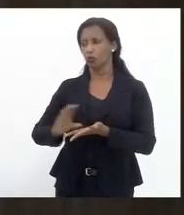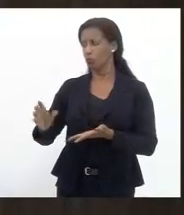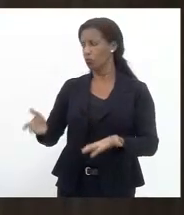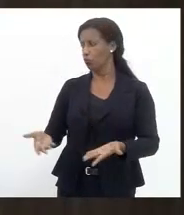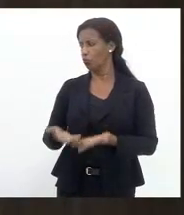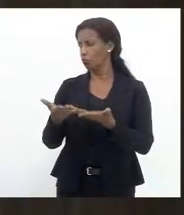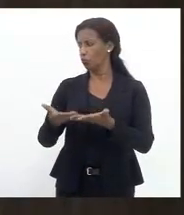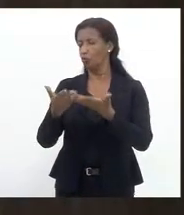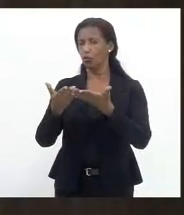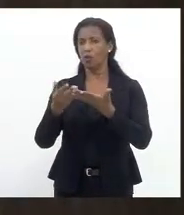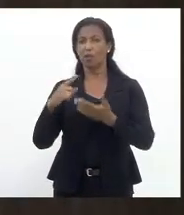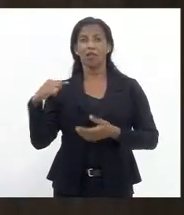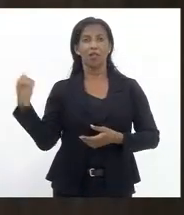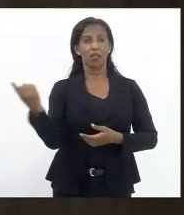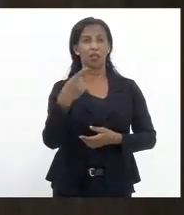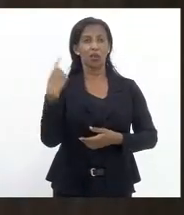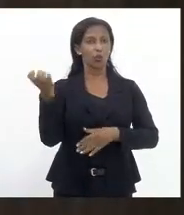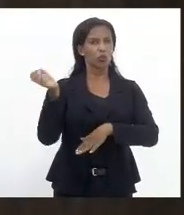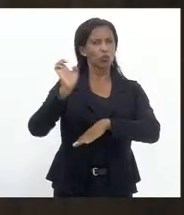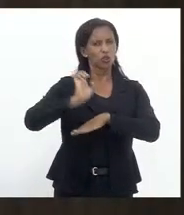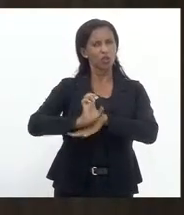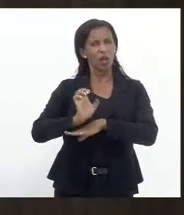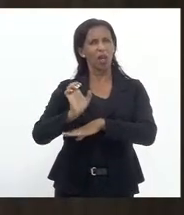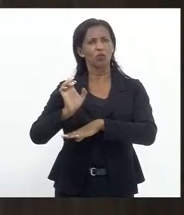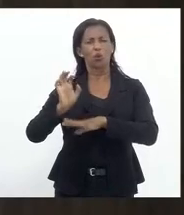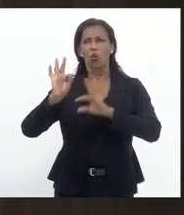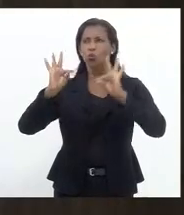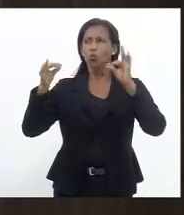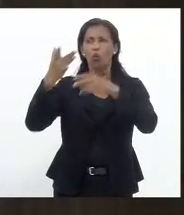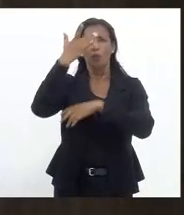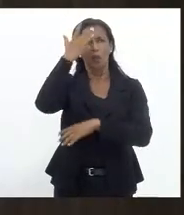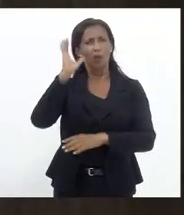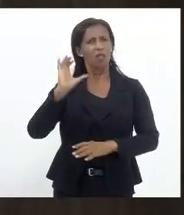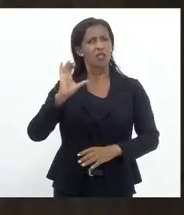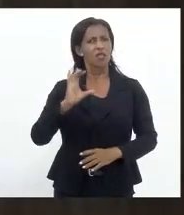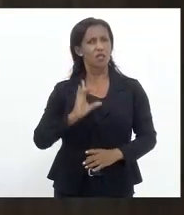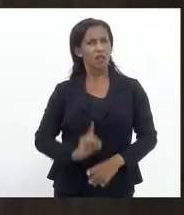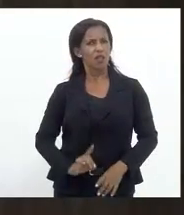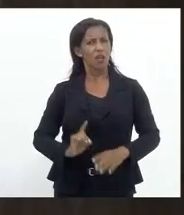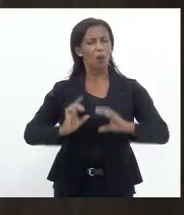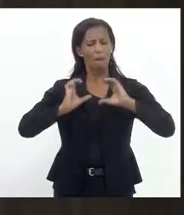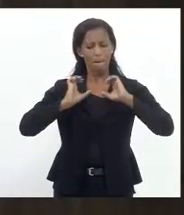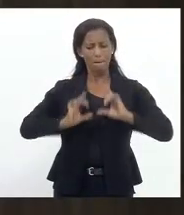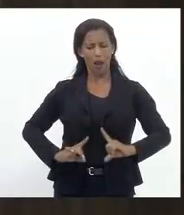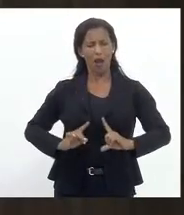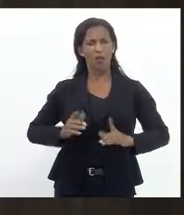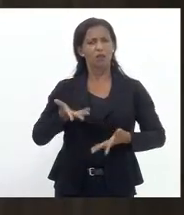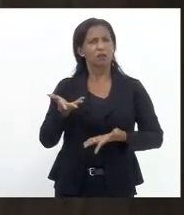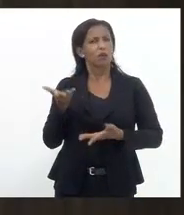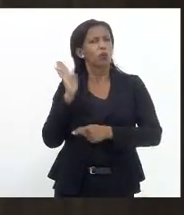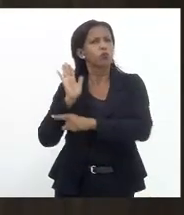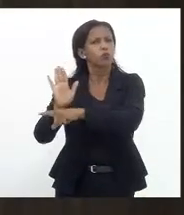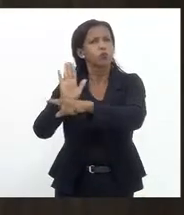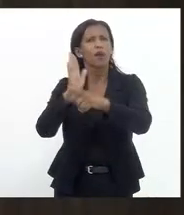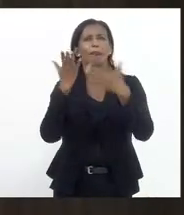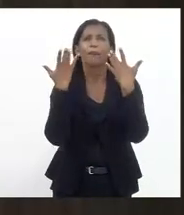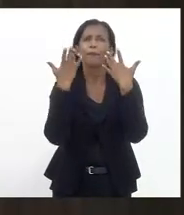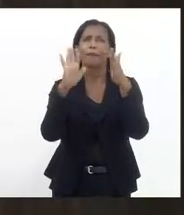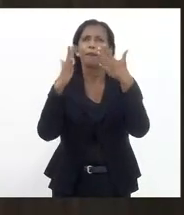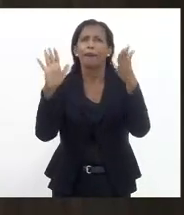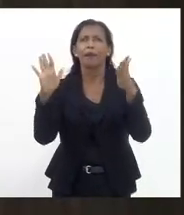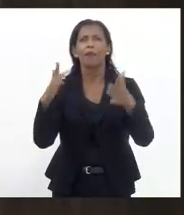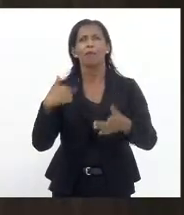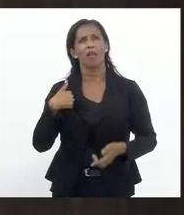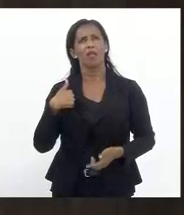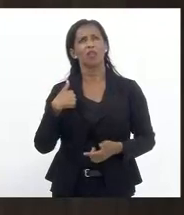um investimento em que todo o Estado e todos os cidadãos que aqui residem são os maiores beneficiados com isso. Então, meus parabéns, contem com o